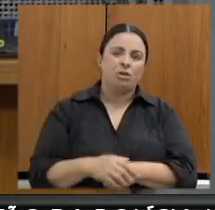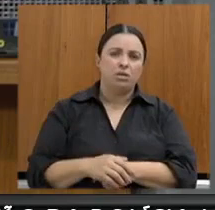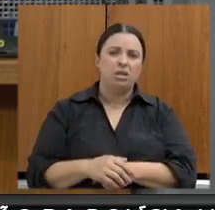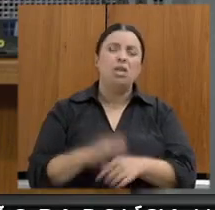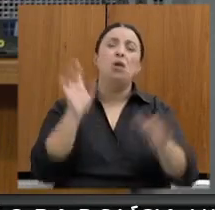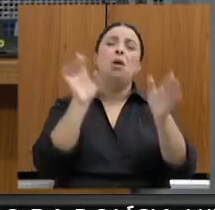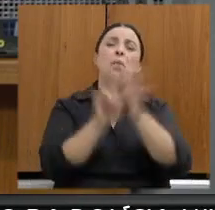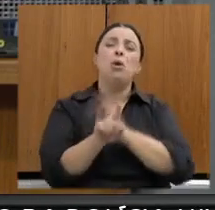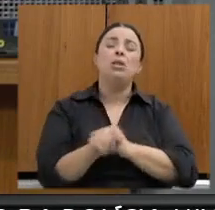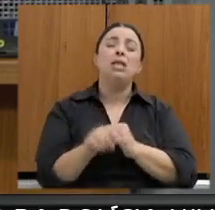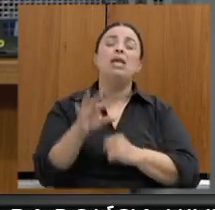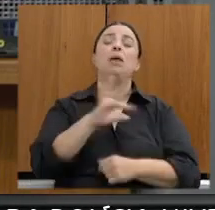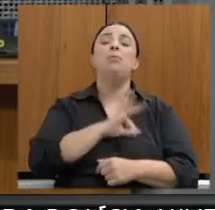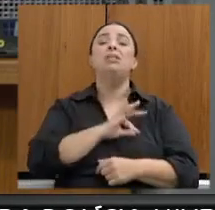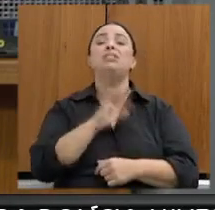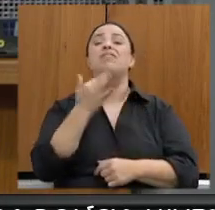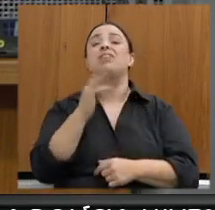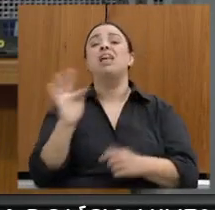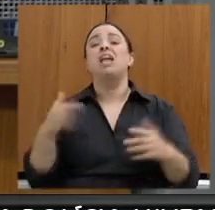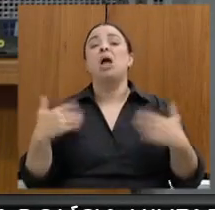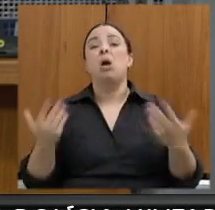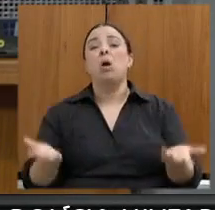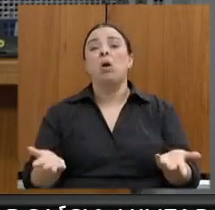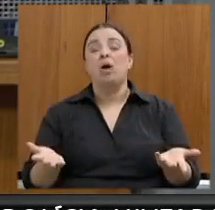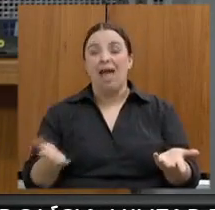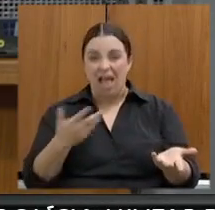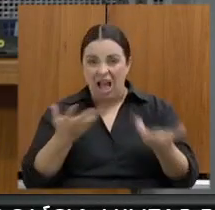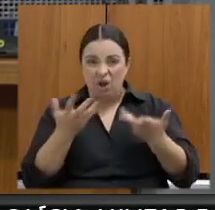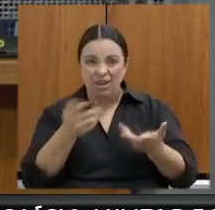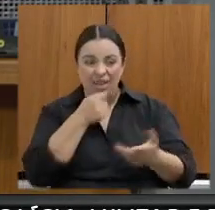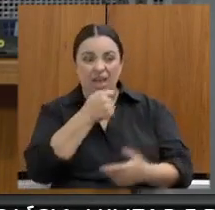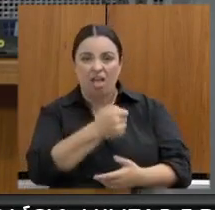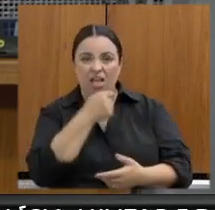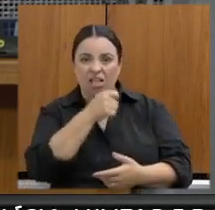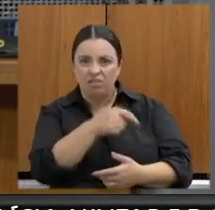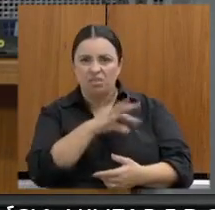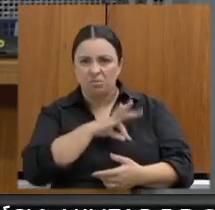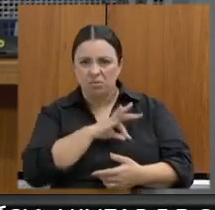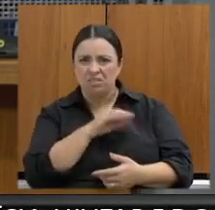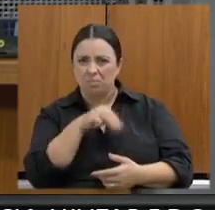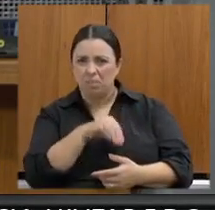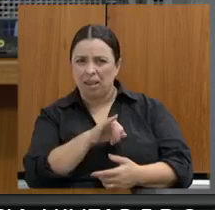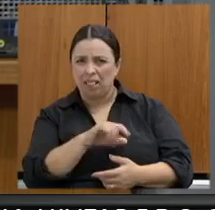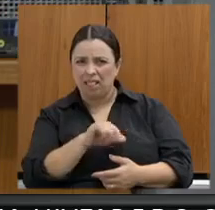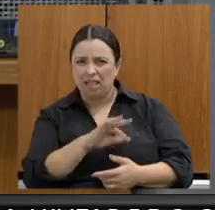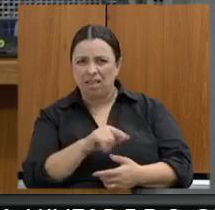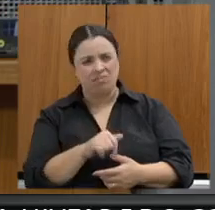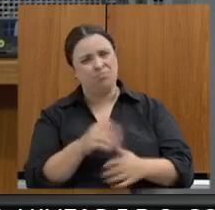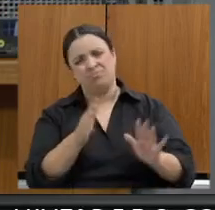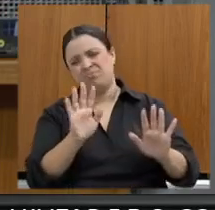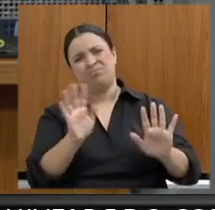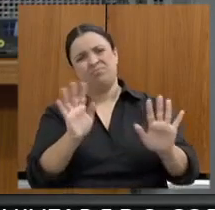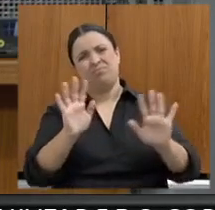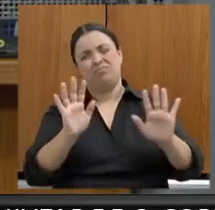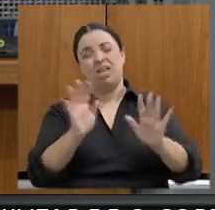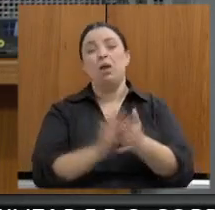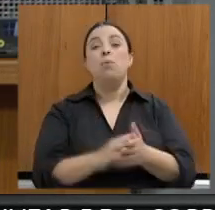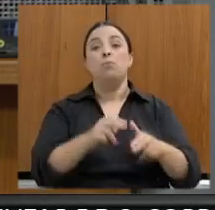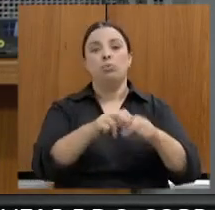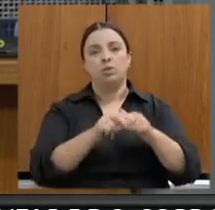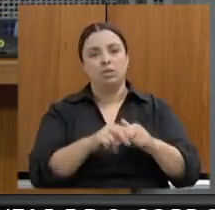mas agora que eu vi os nossos policiais tudo certo parabenizá-lo pela pela decisão